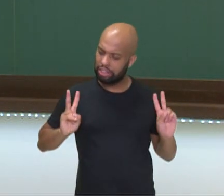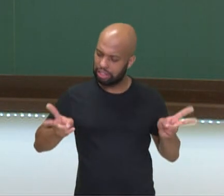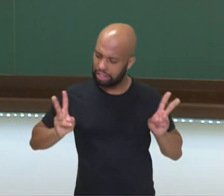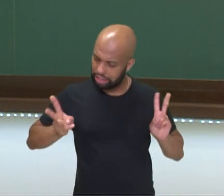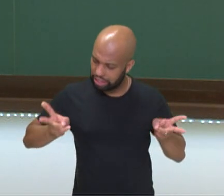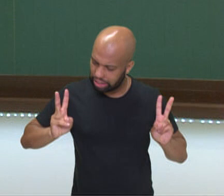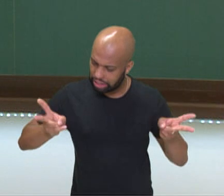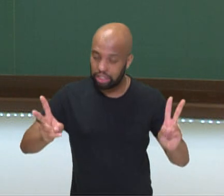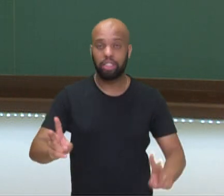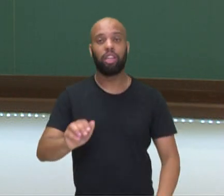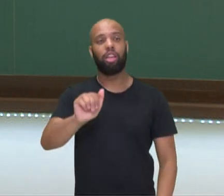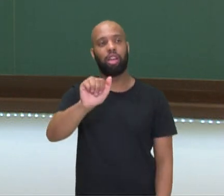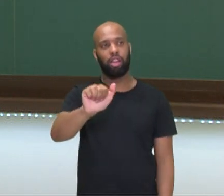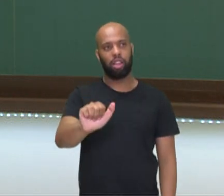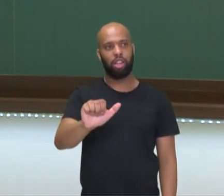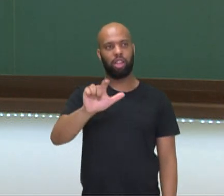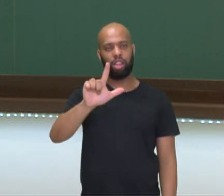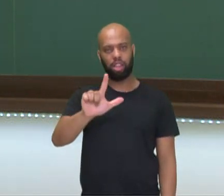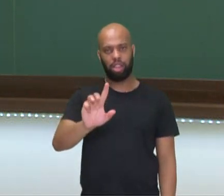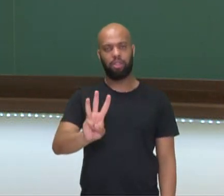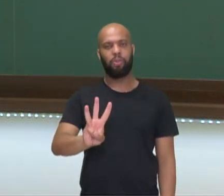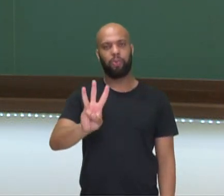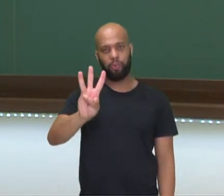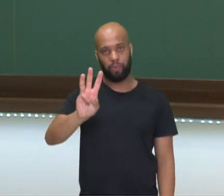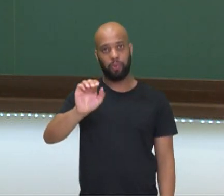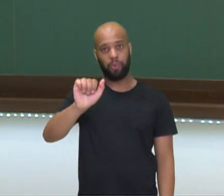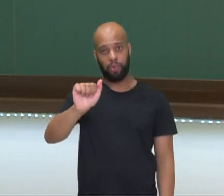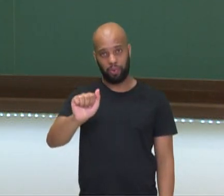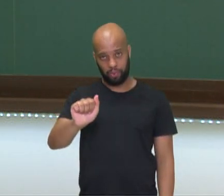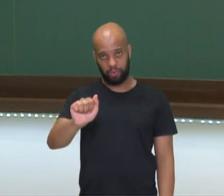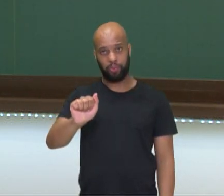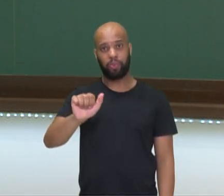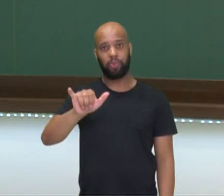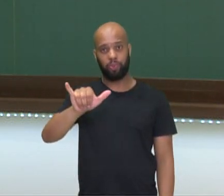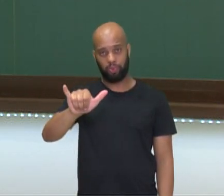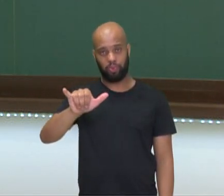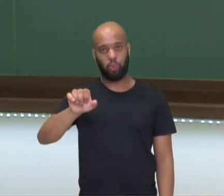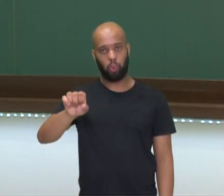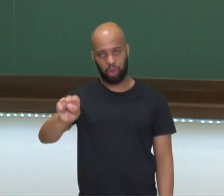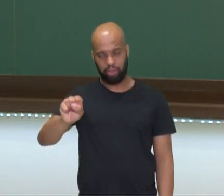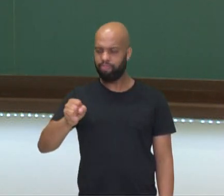advérbio de frequência indica 100% de frequência, uma ação que sempre